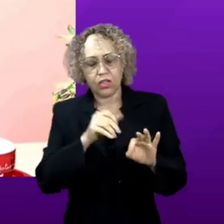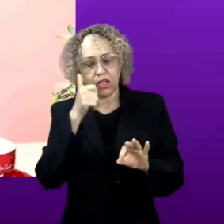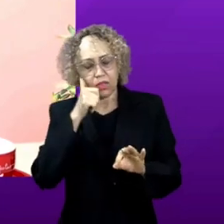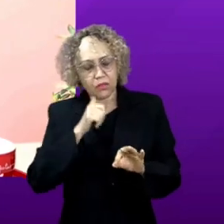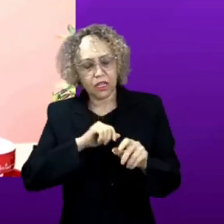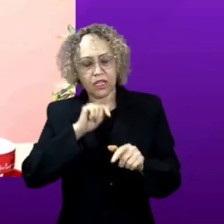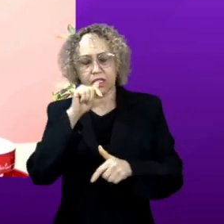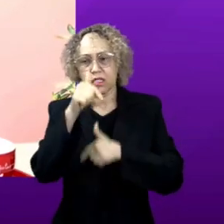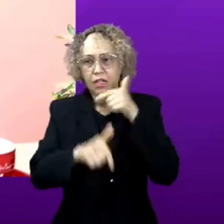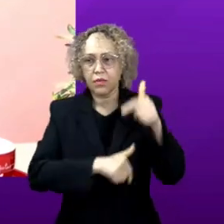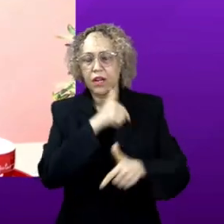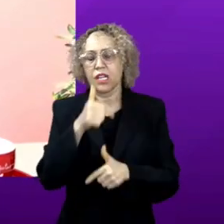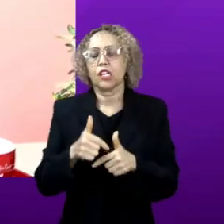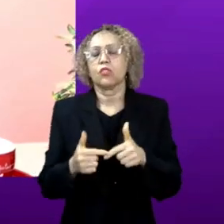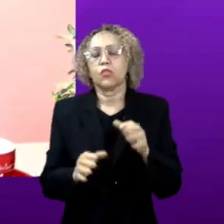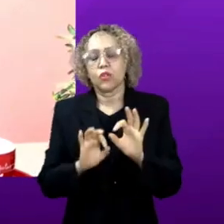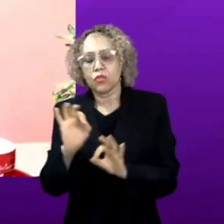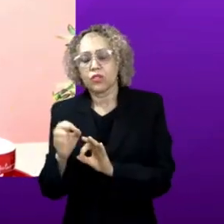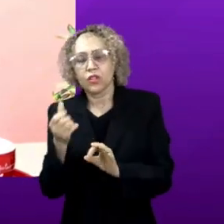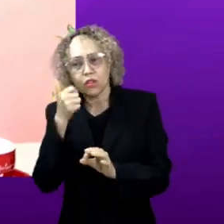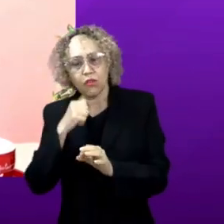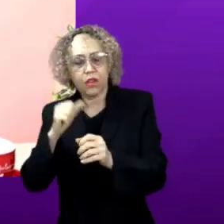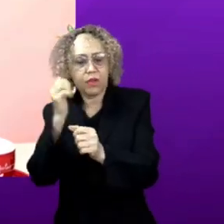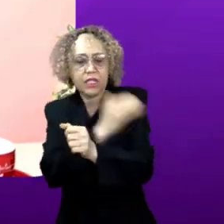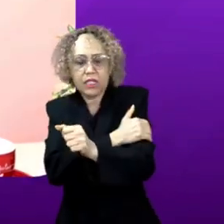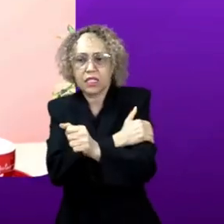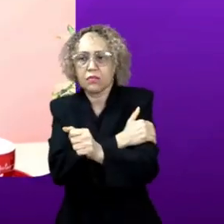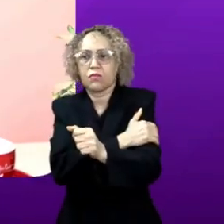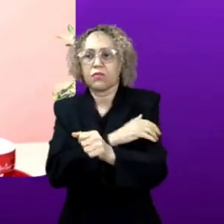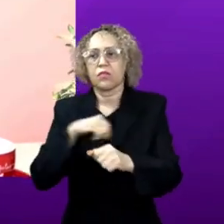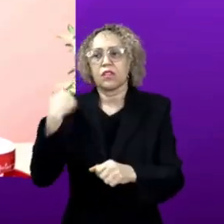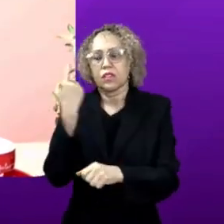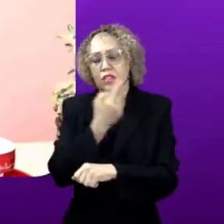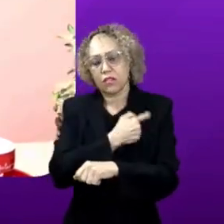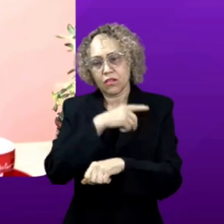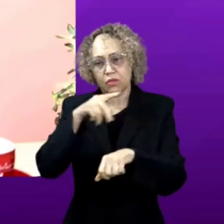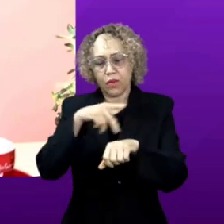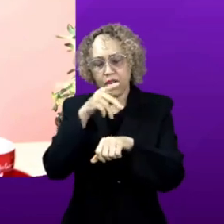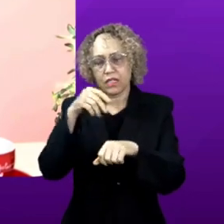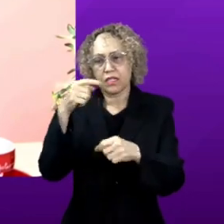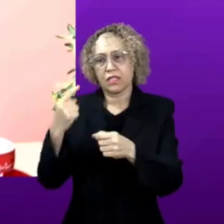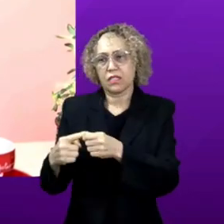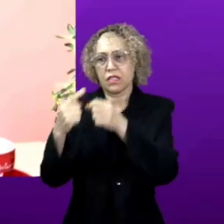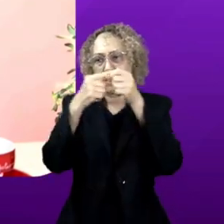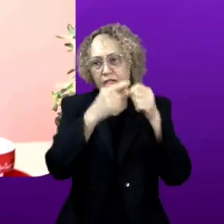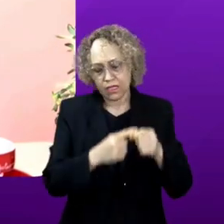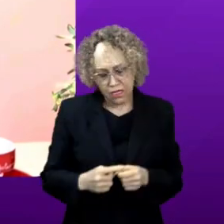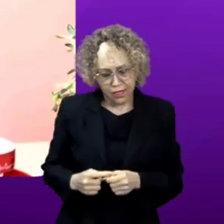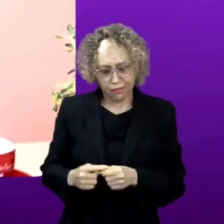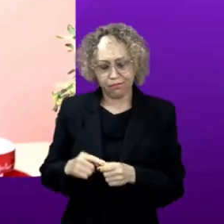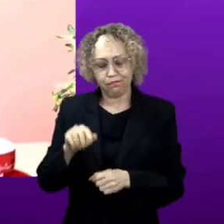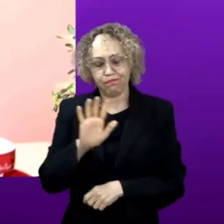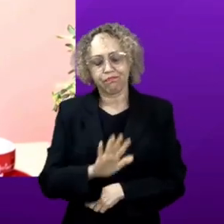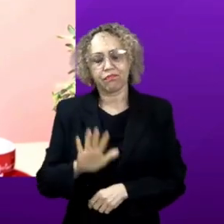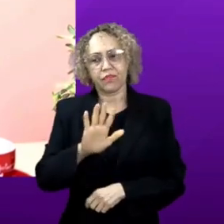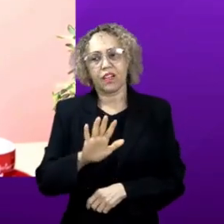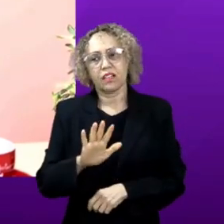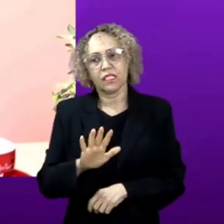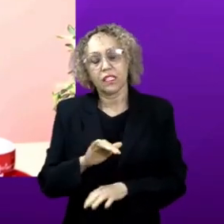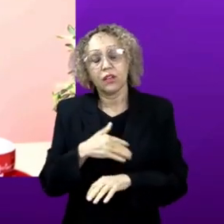e construir o feminismo no nosso país e nas cidades. Por fim, pessoal, eu teria um mundo de coisas aqui para dizer.